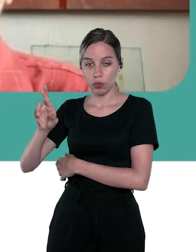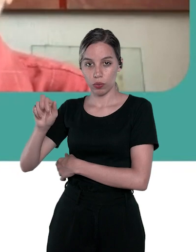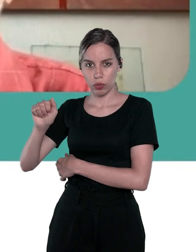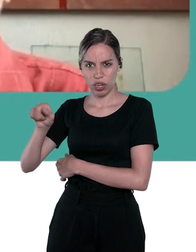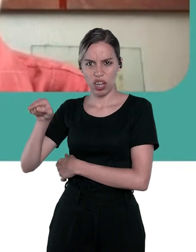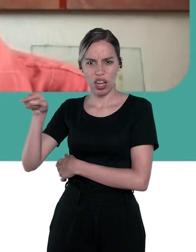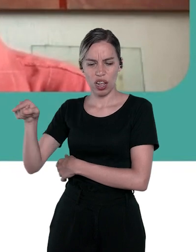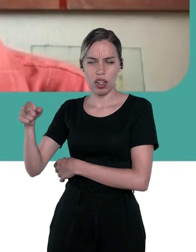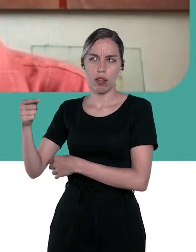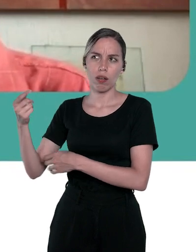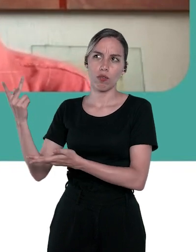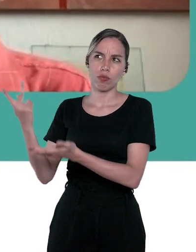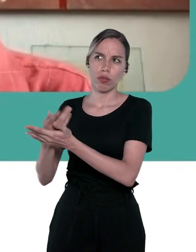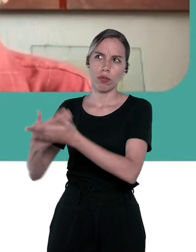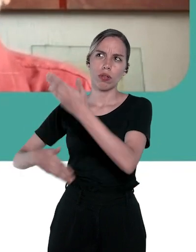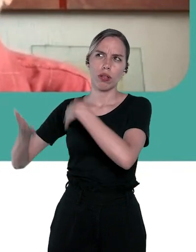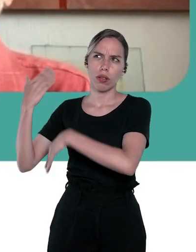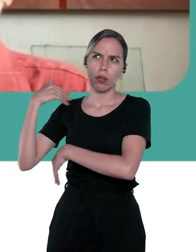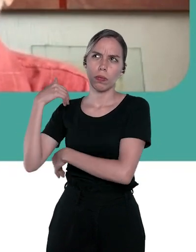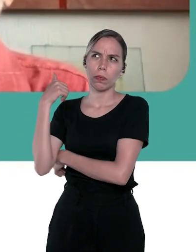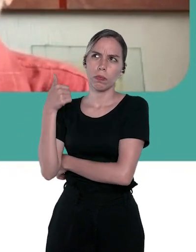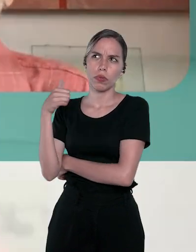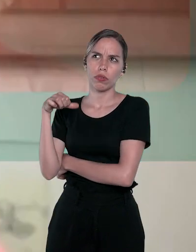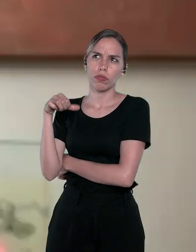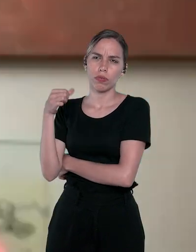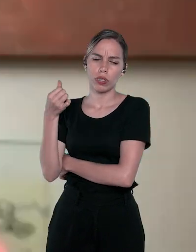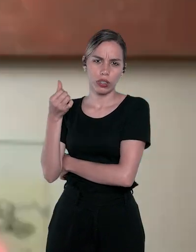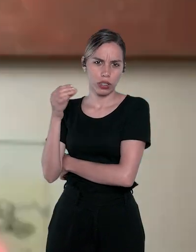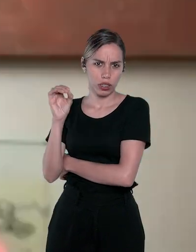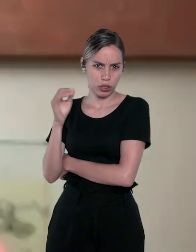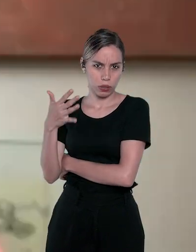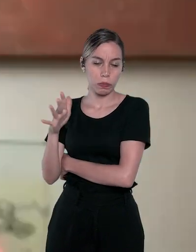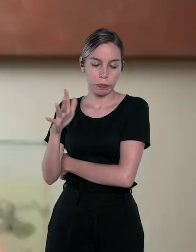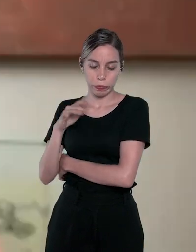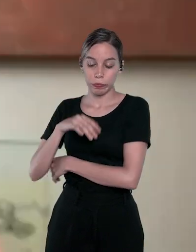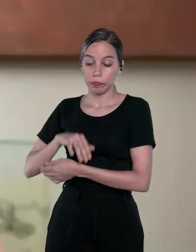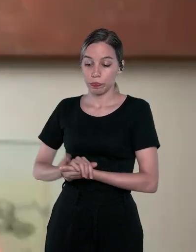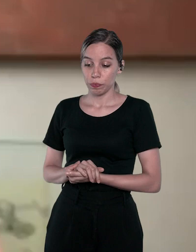Eu e a revista tinha uma seção lá